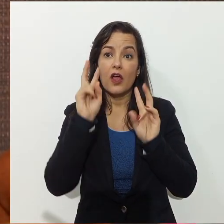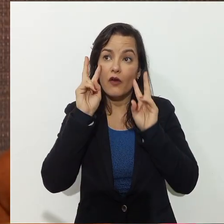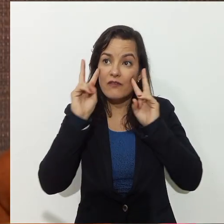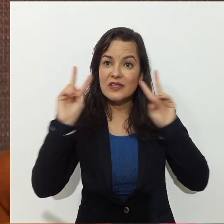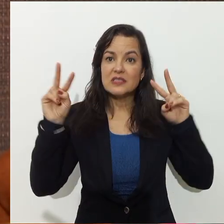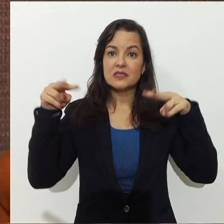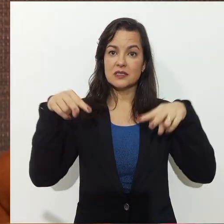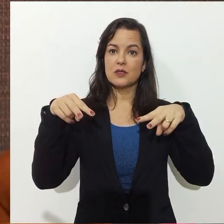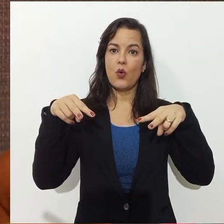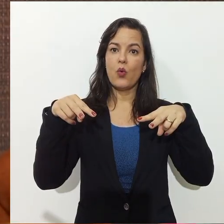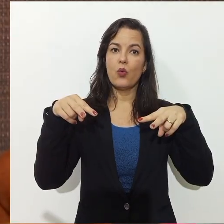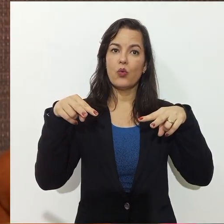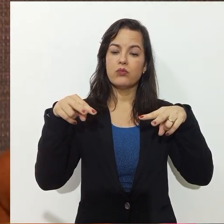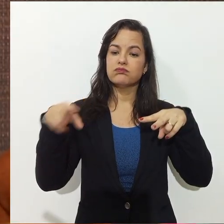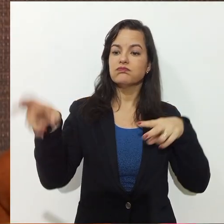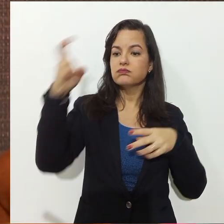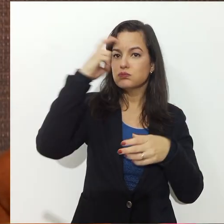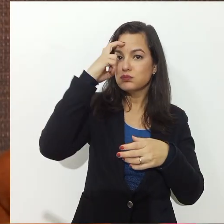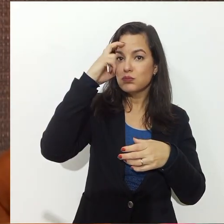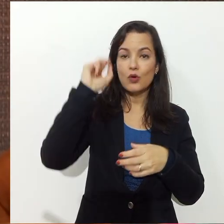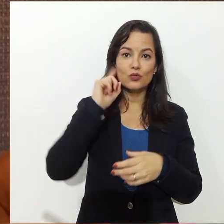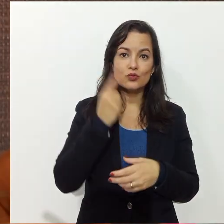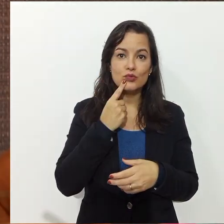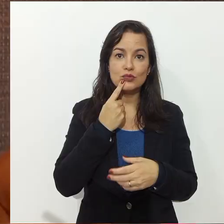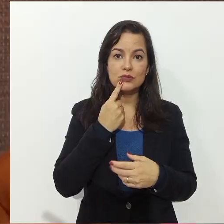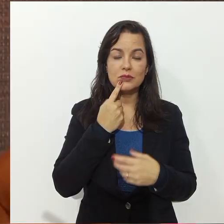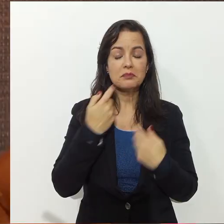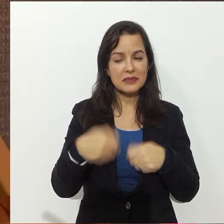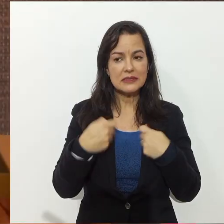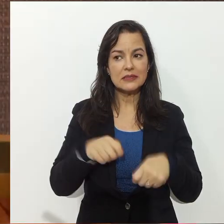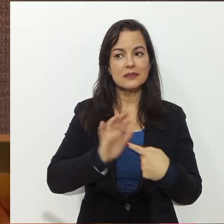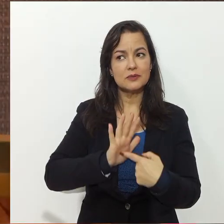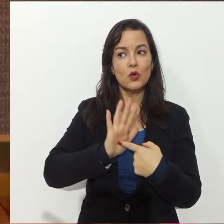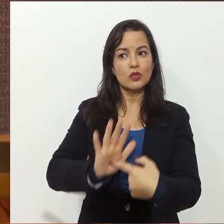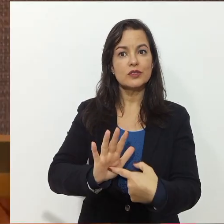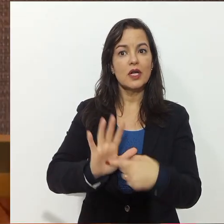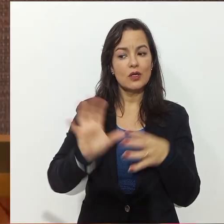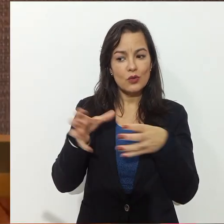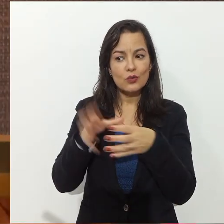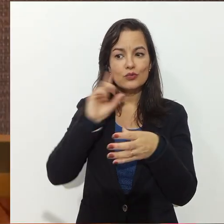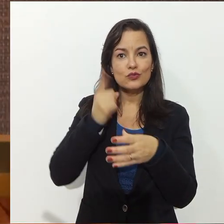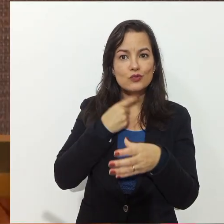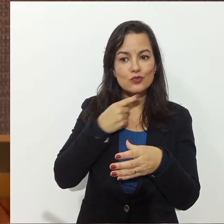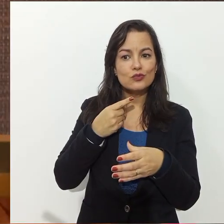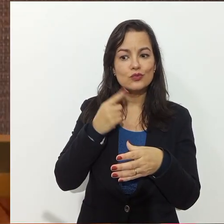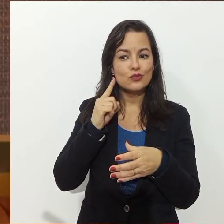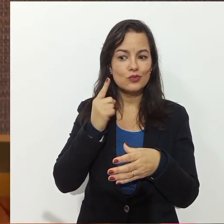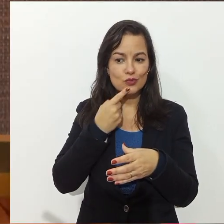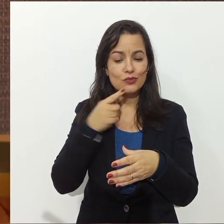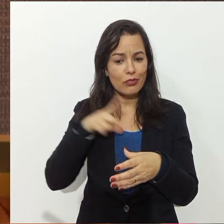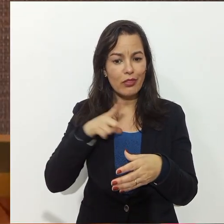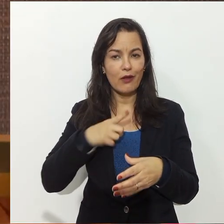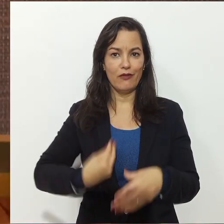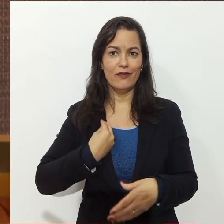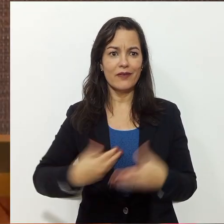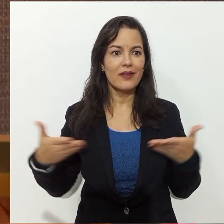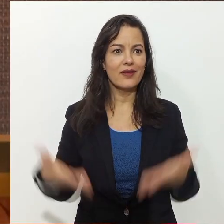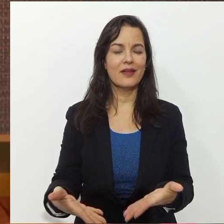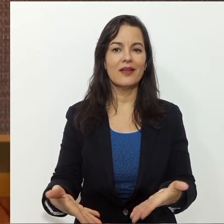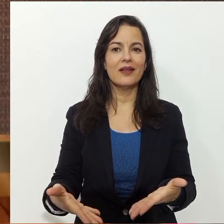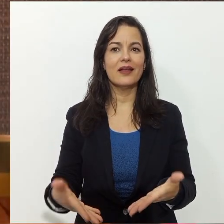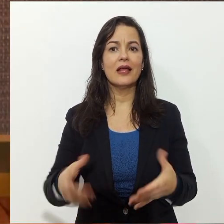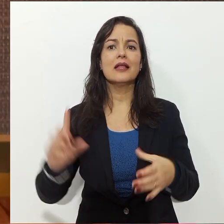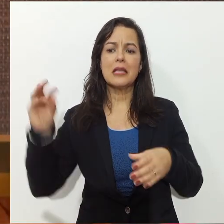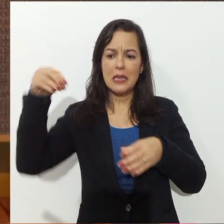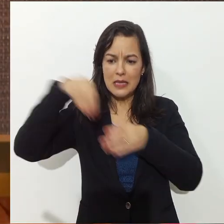eles estão aqui, eles estão participando da sociedade, eles estão inseridos na nossa sociedade, né? E